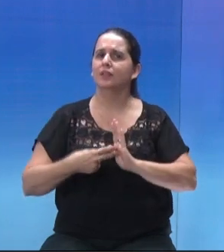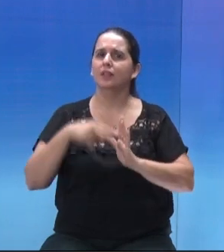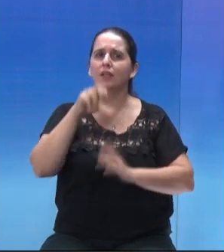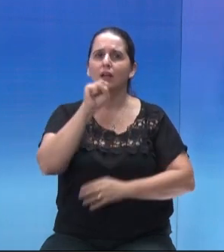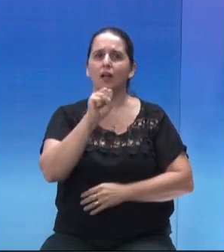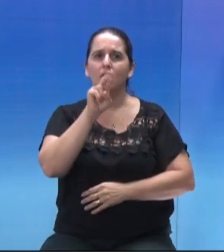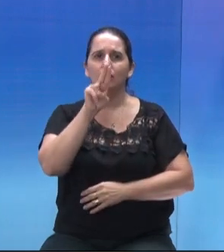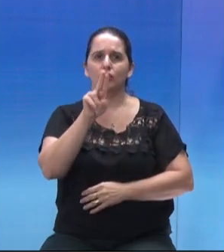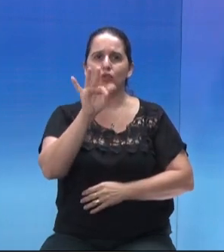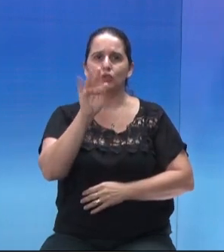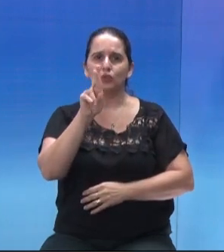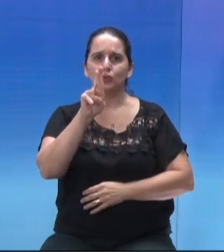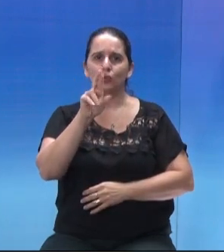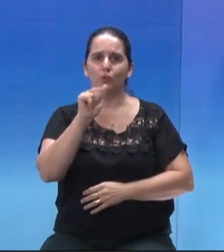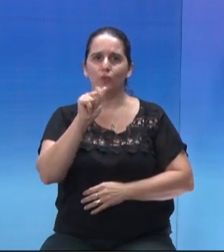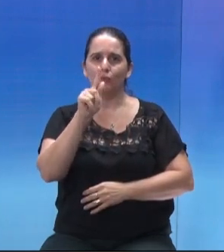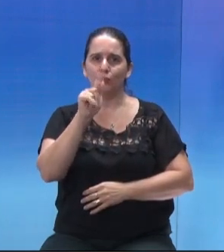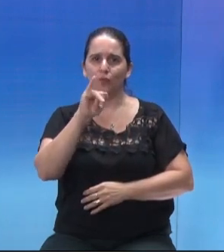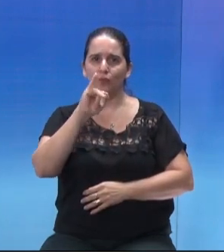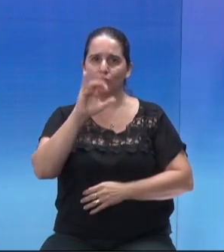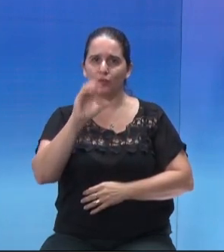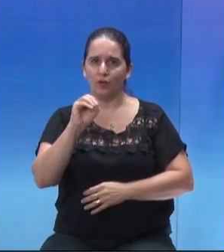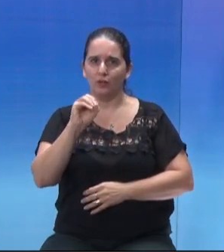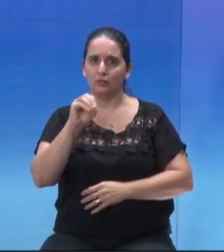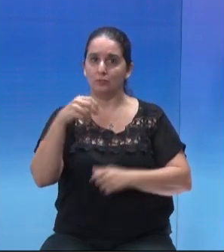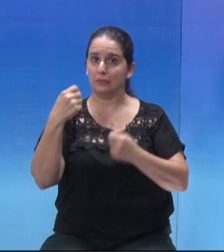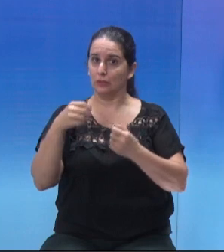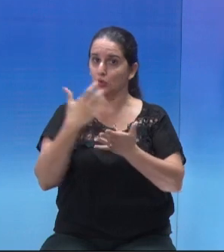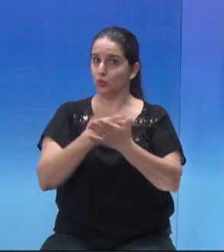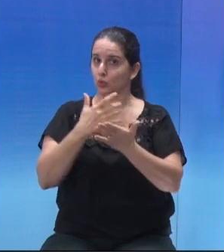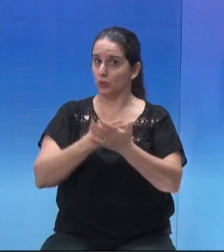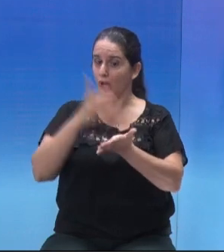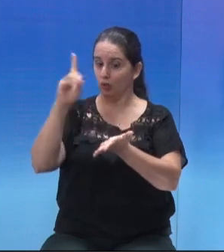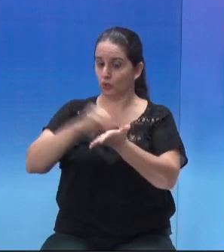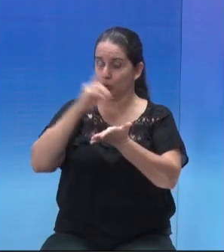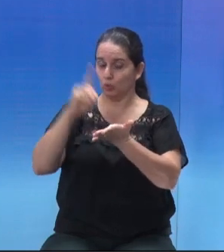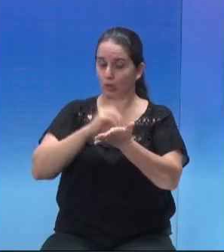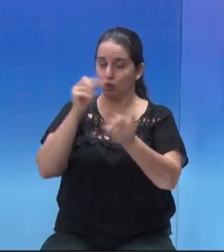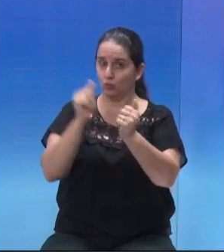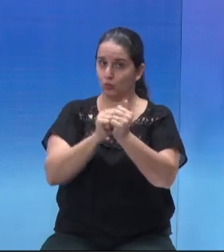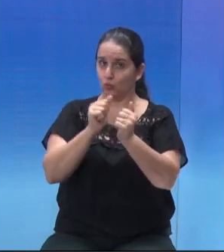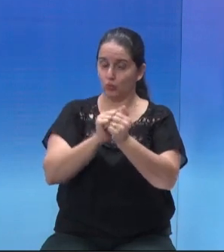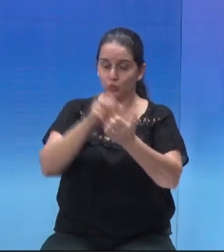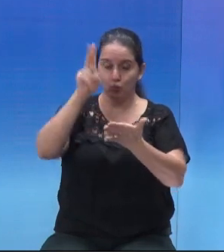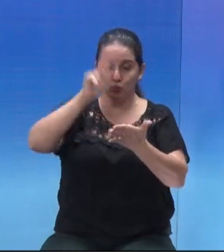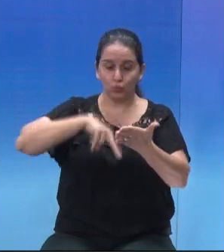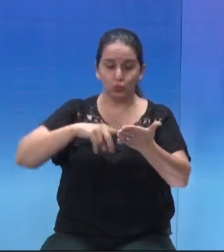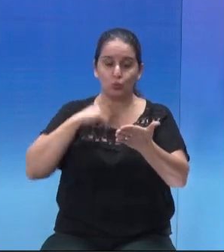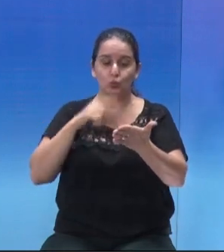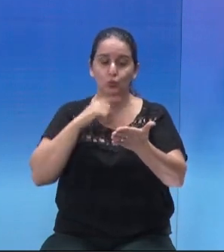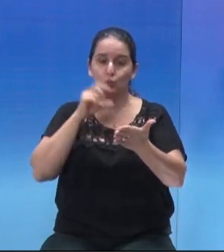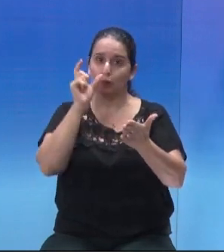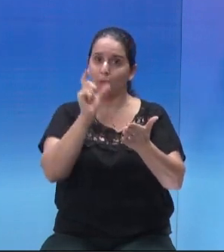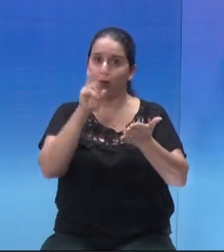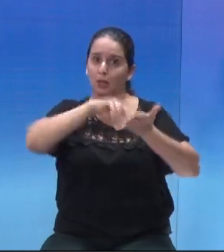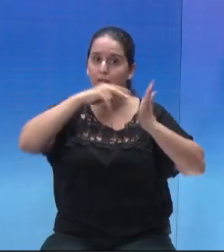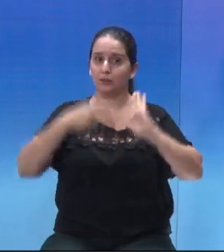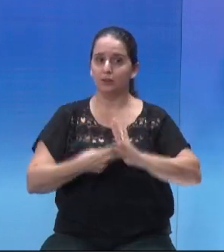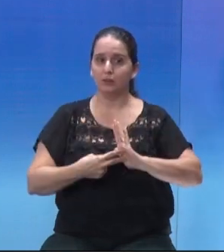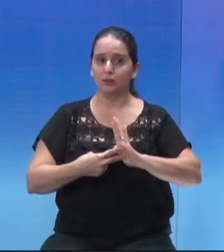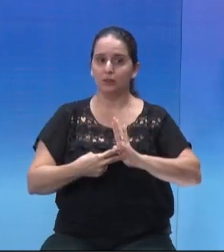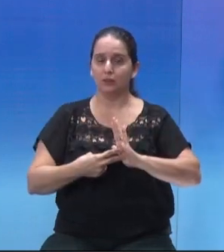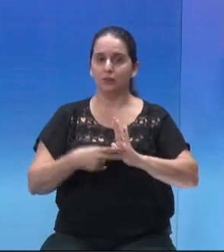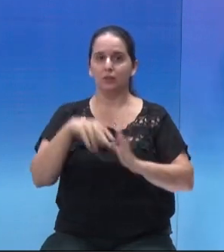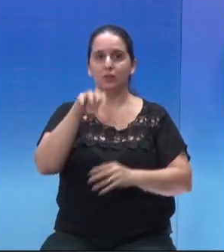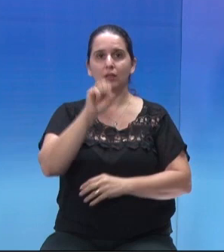essa palavra? Olha como é que a gente tem que estudar com o dicionário na mão, não é verdade? O que significa o sufrágio universal? Sufrágio é